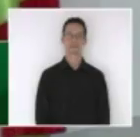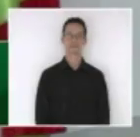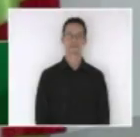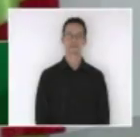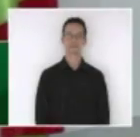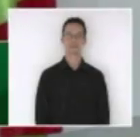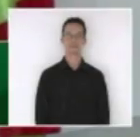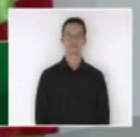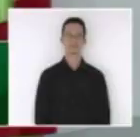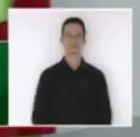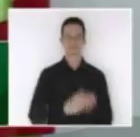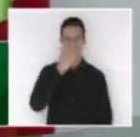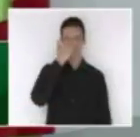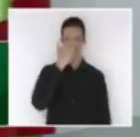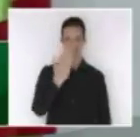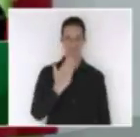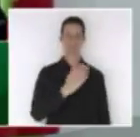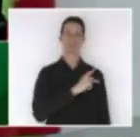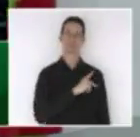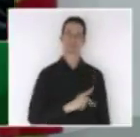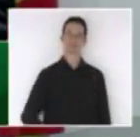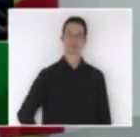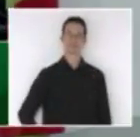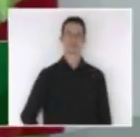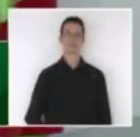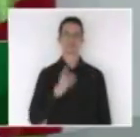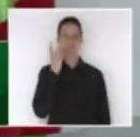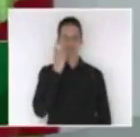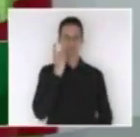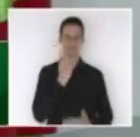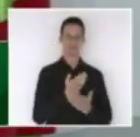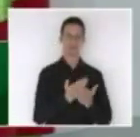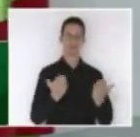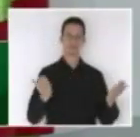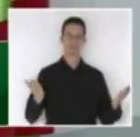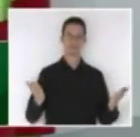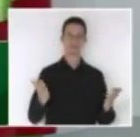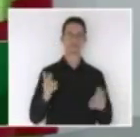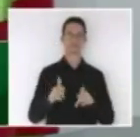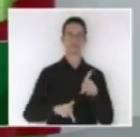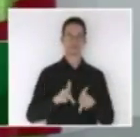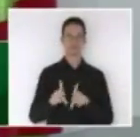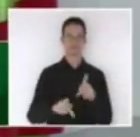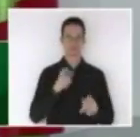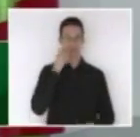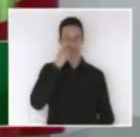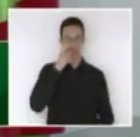Obrigado, senhor presidente, senhores deputados, público que nos acompanha.